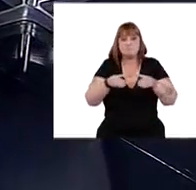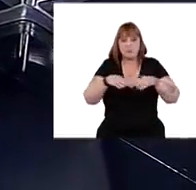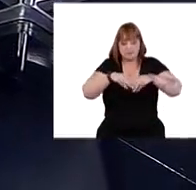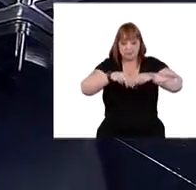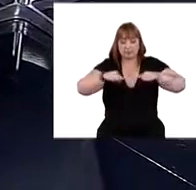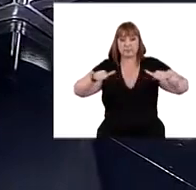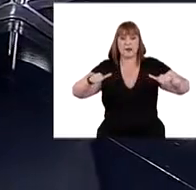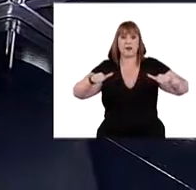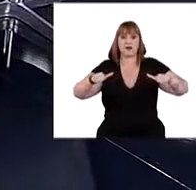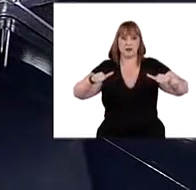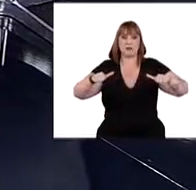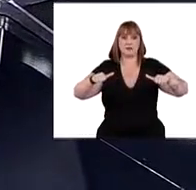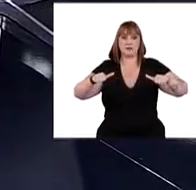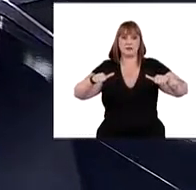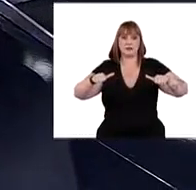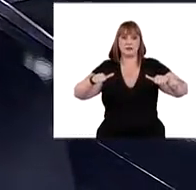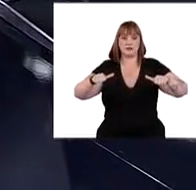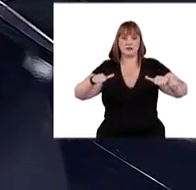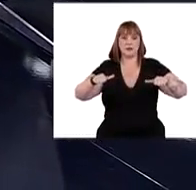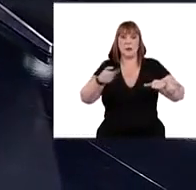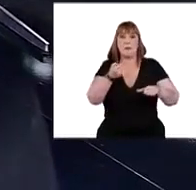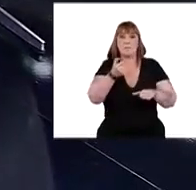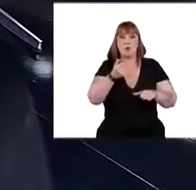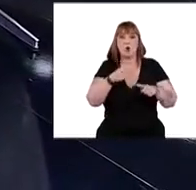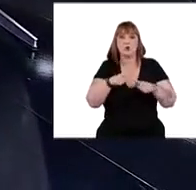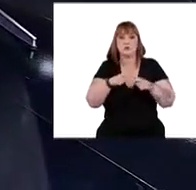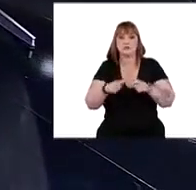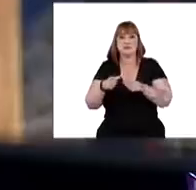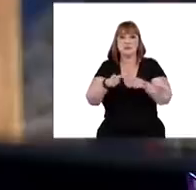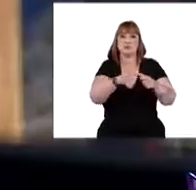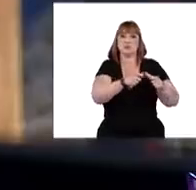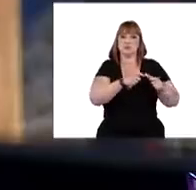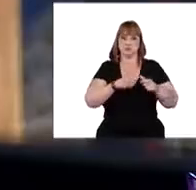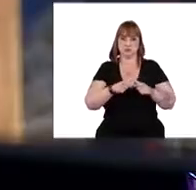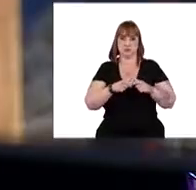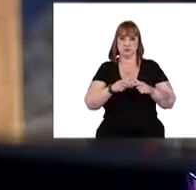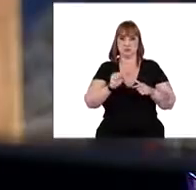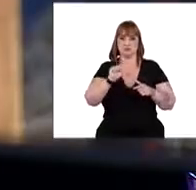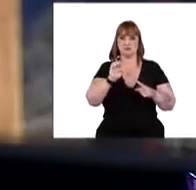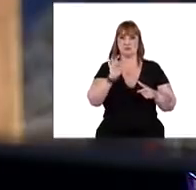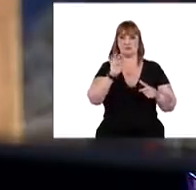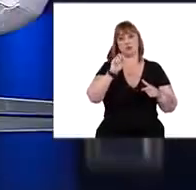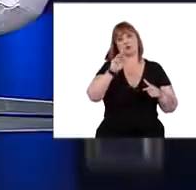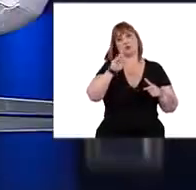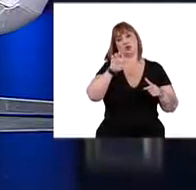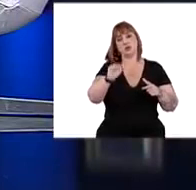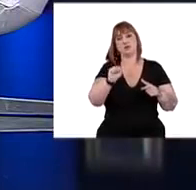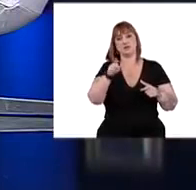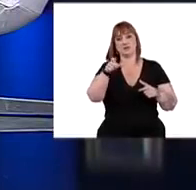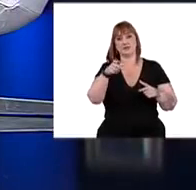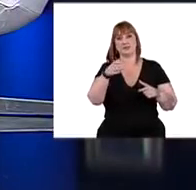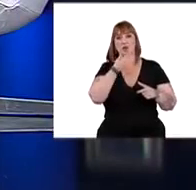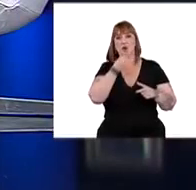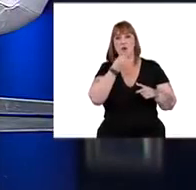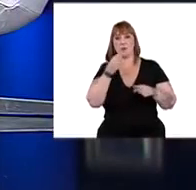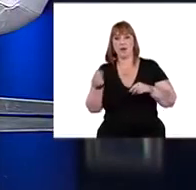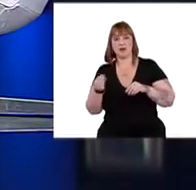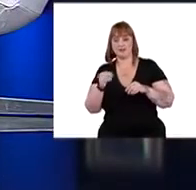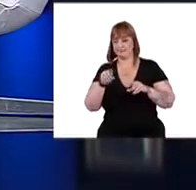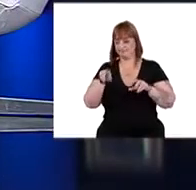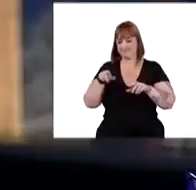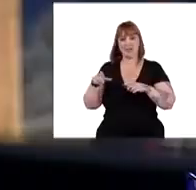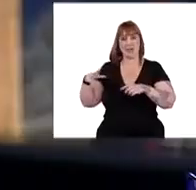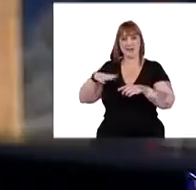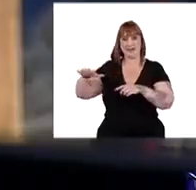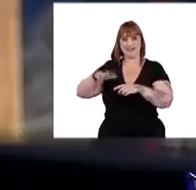terra nas mãos, né, de poucos setores, né? Porque, por exemplo... A senhora está sugerindo que o homem volte da cidade para o campo? Não, acho